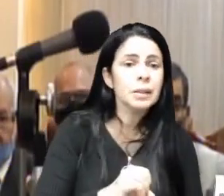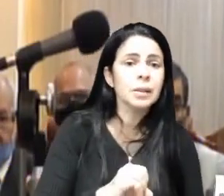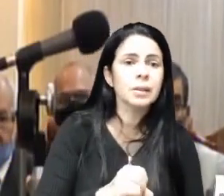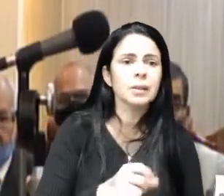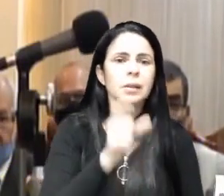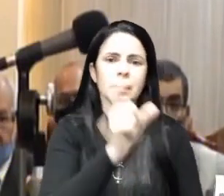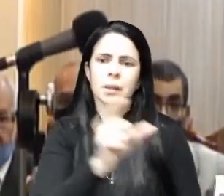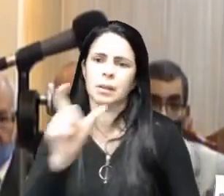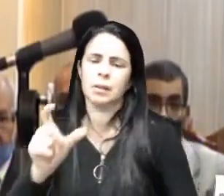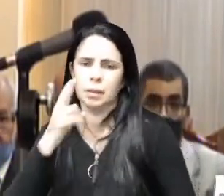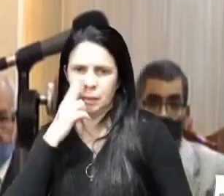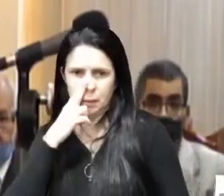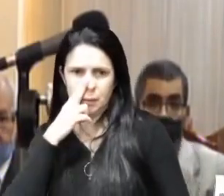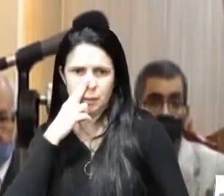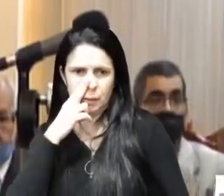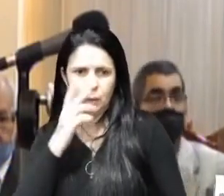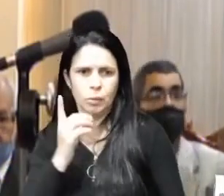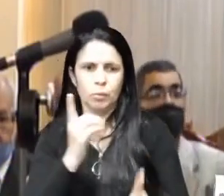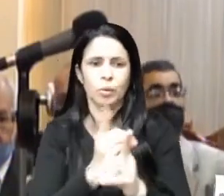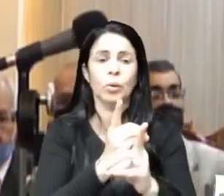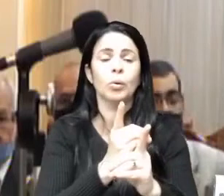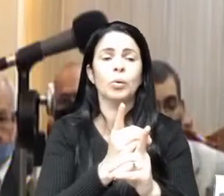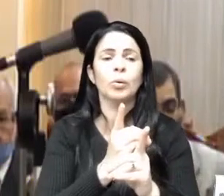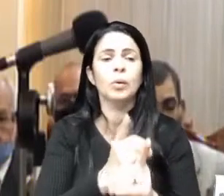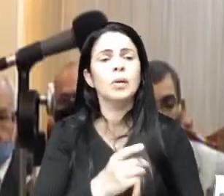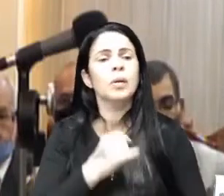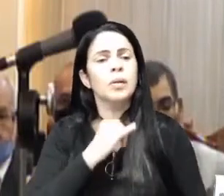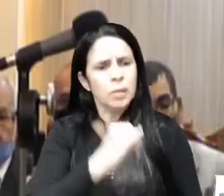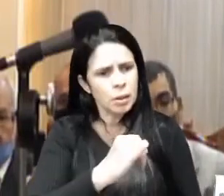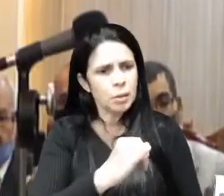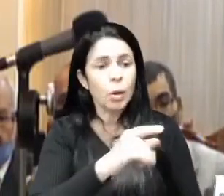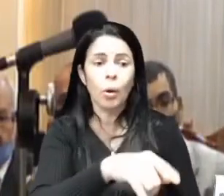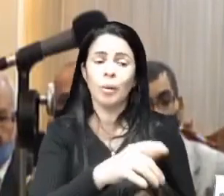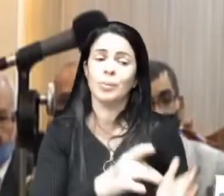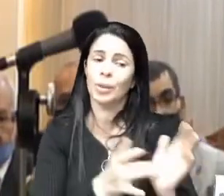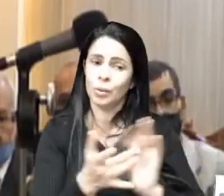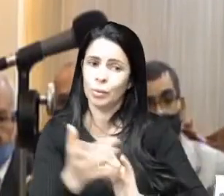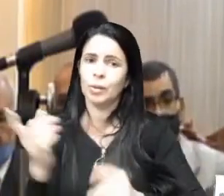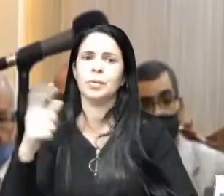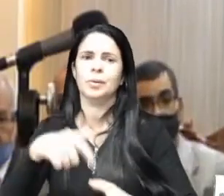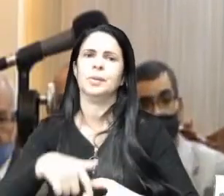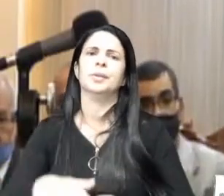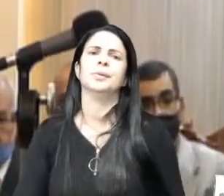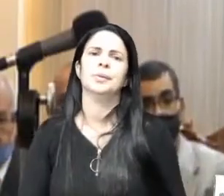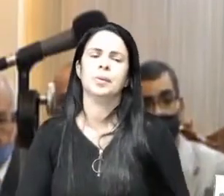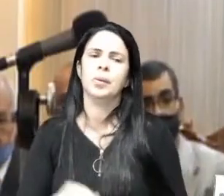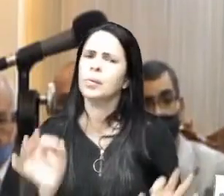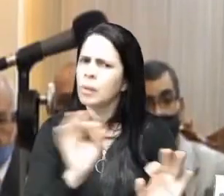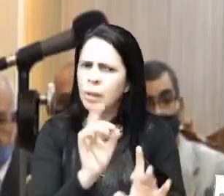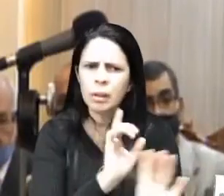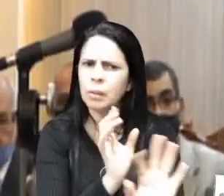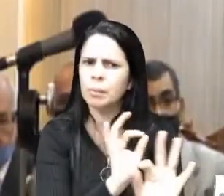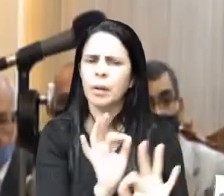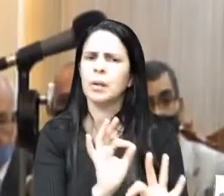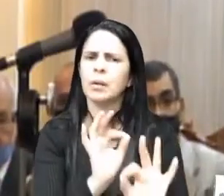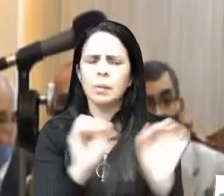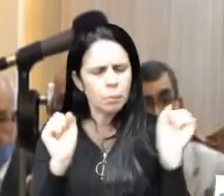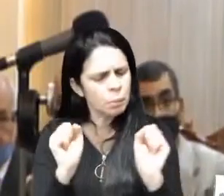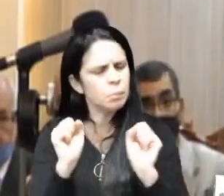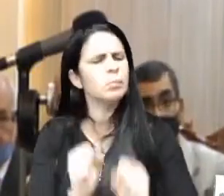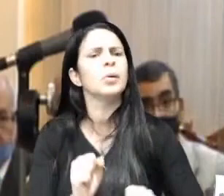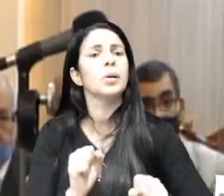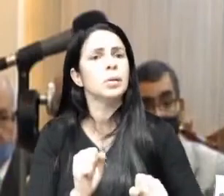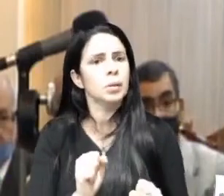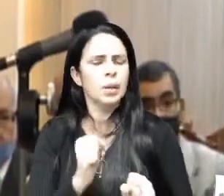a paz do Senhor, irmão, Jesus está voltando, não seria nada demais, porque seria uma mensagem